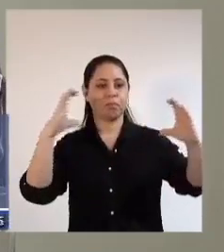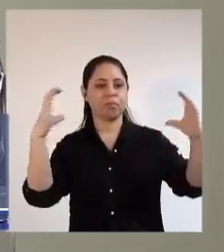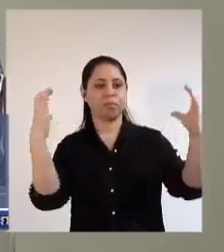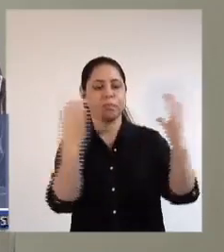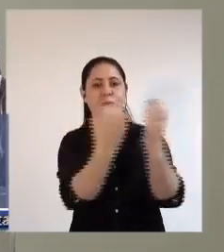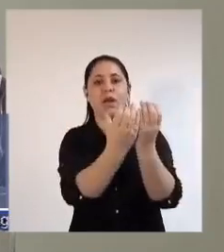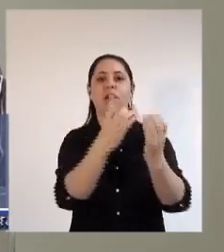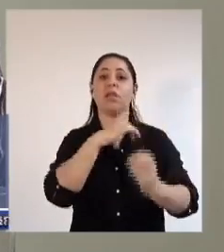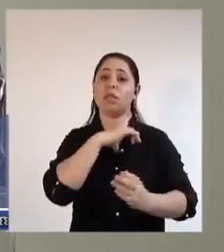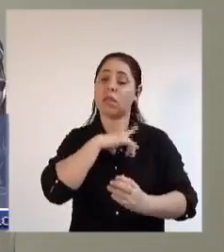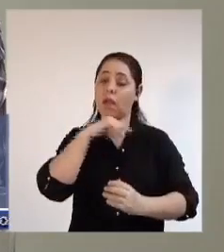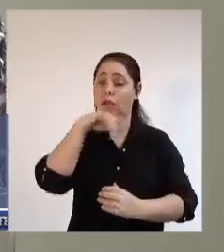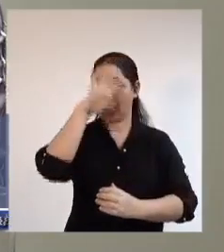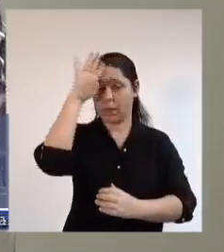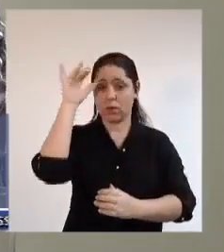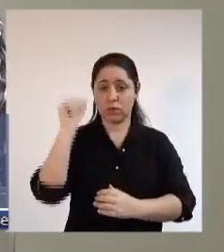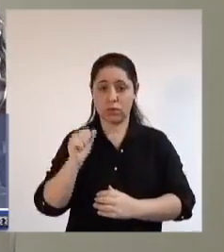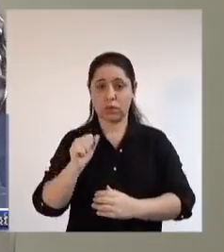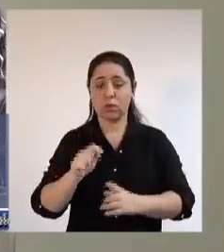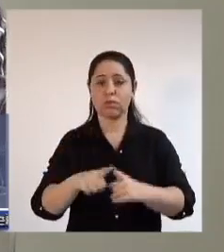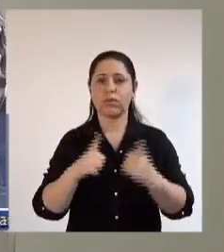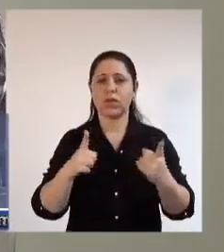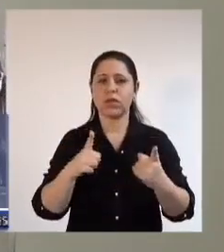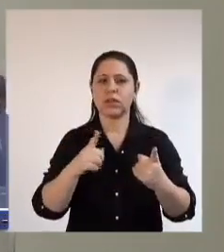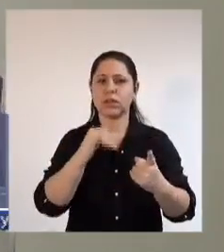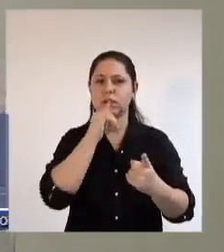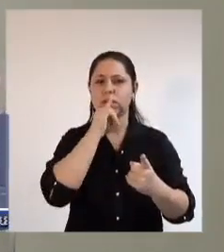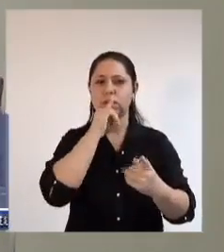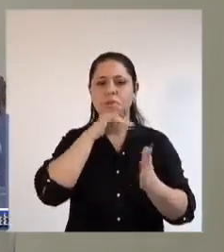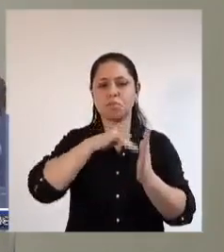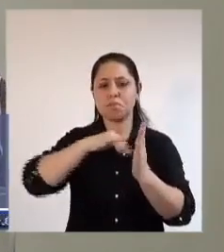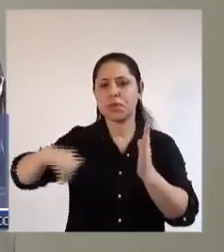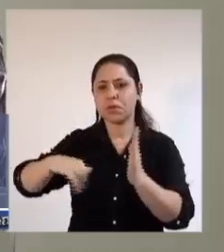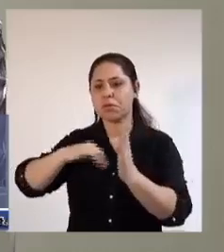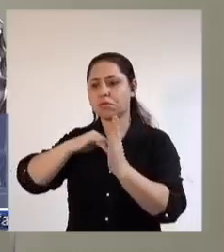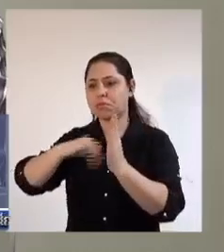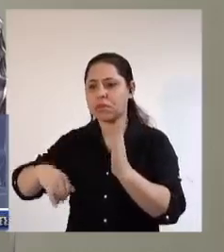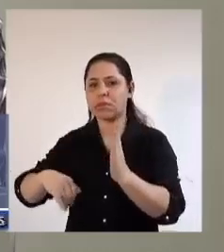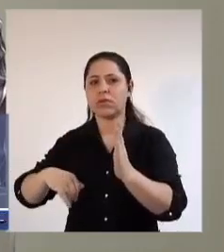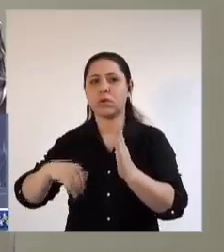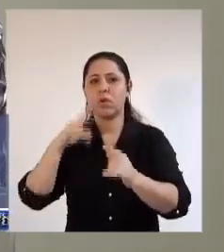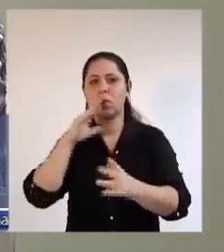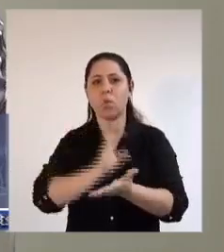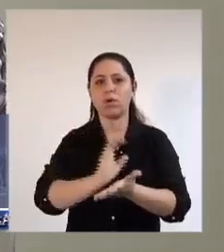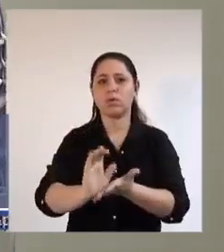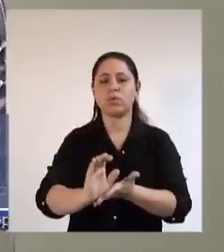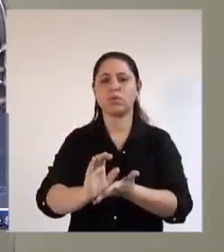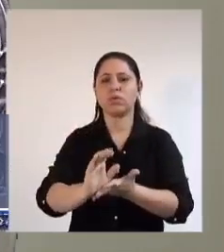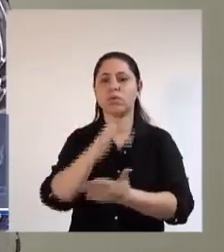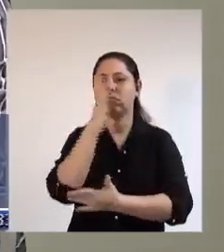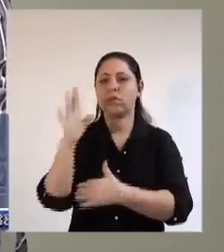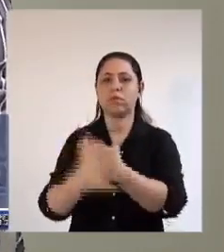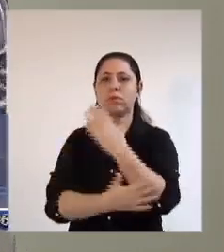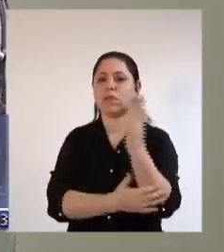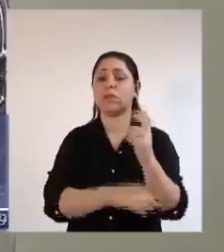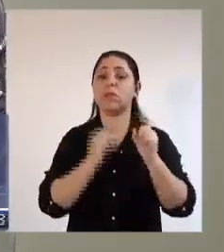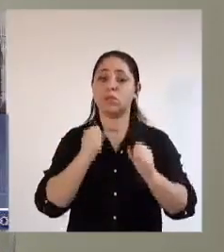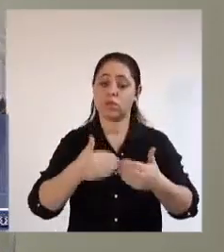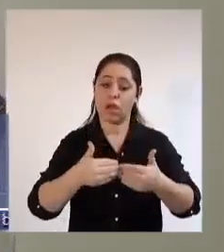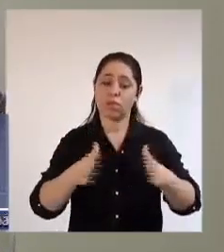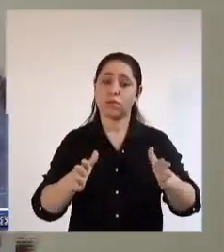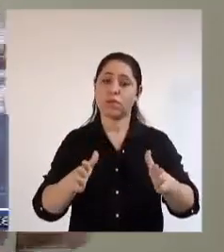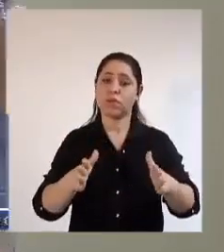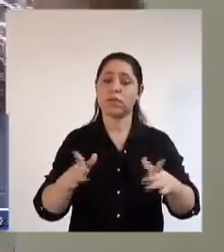terminar essa obra mas tirar dos minguados recursos ambientais que nós temos que poderiam está abrindo a unidade de conservação